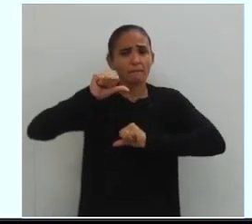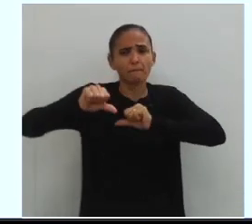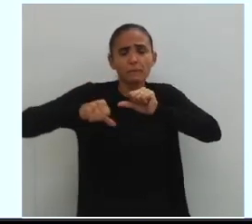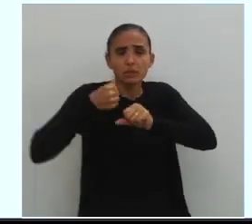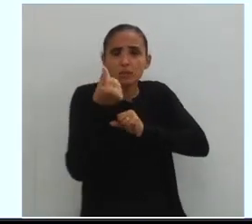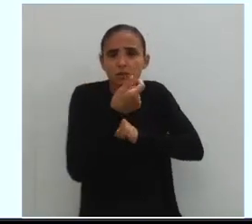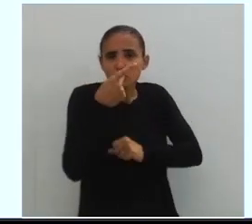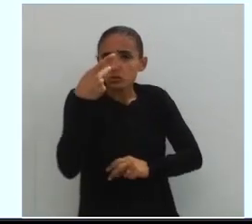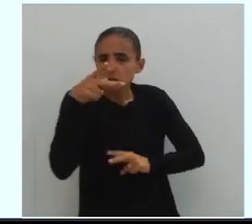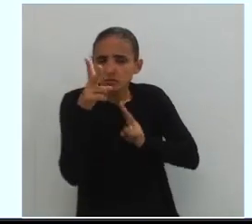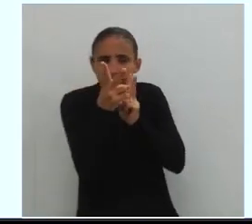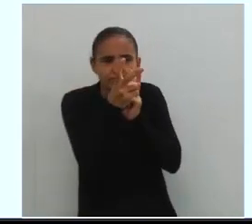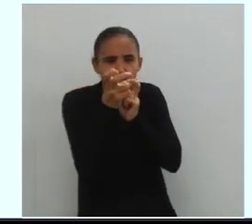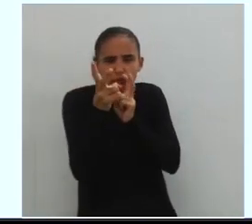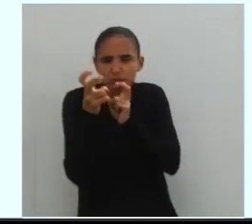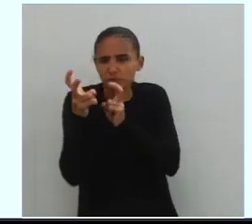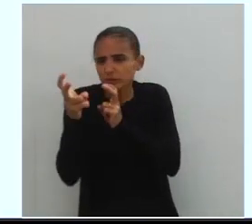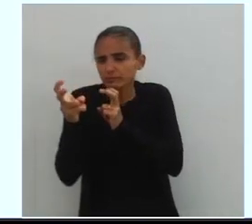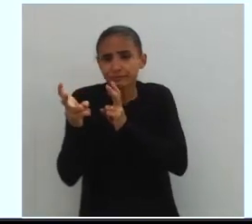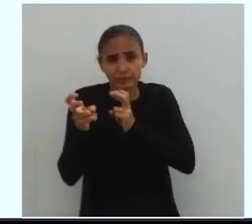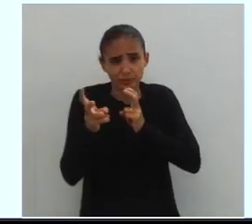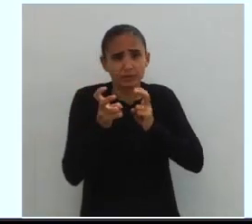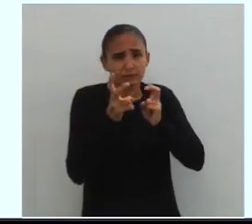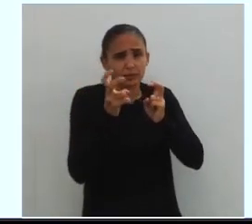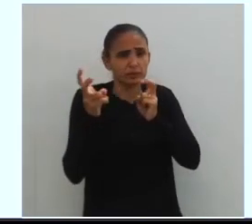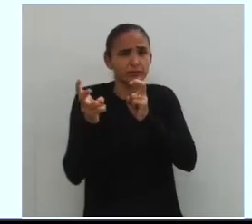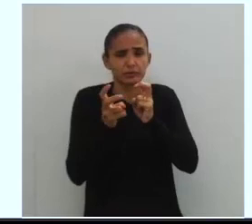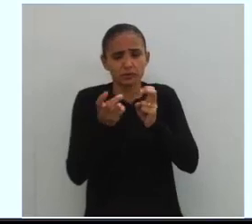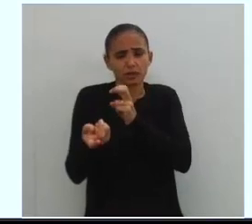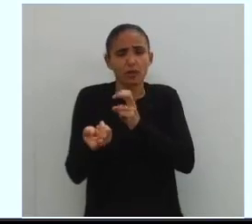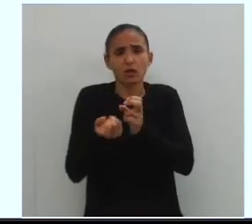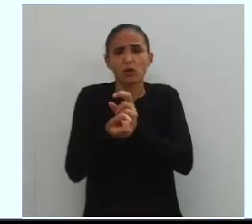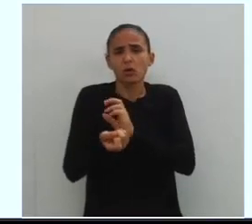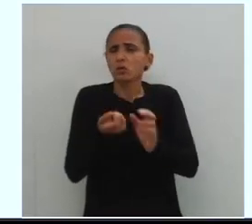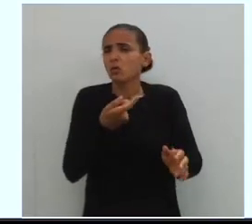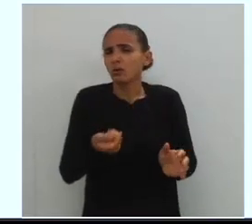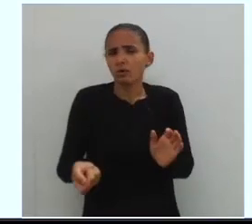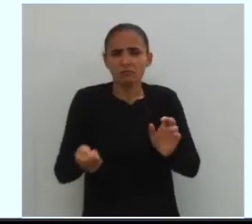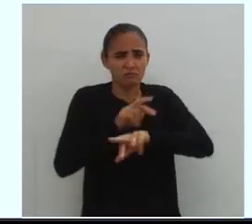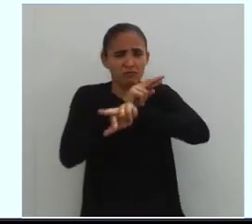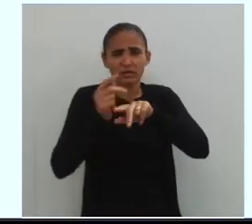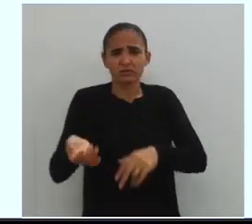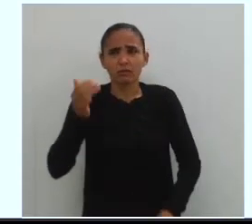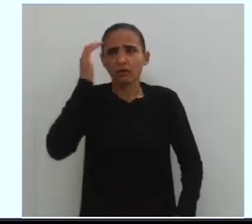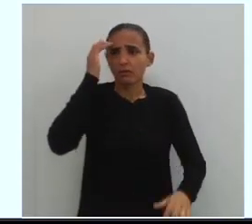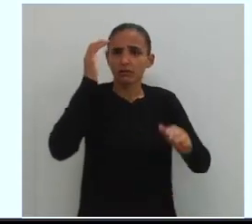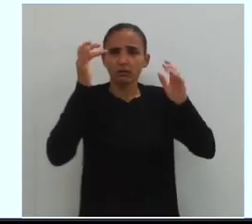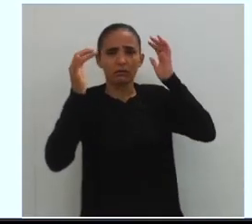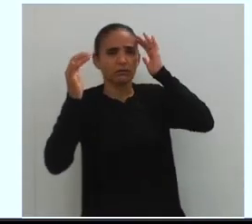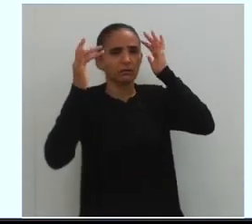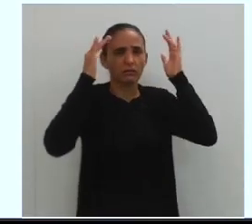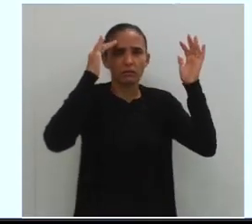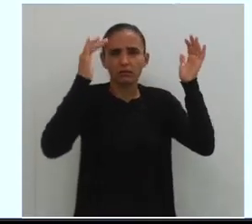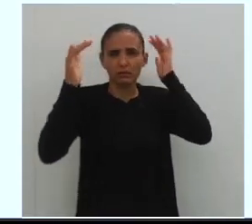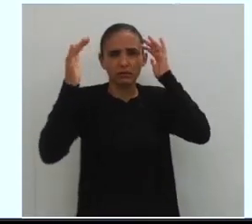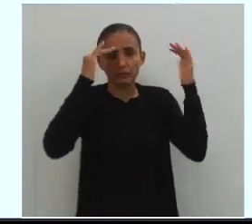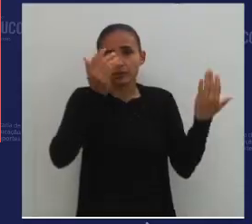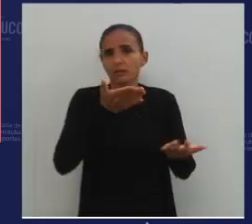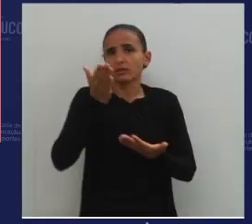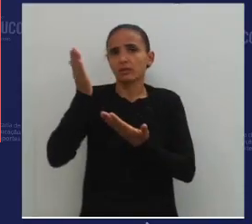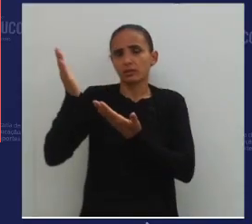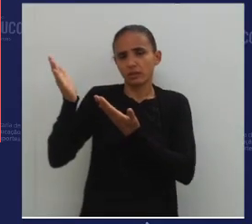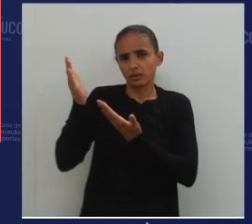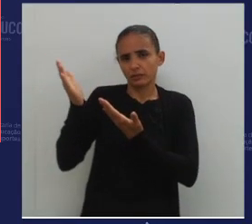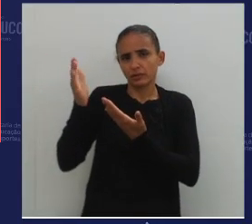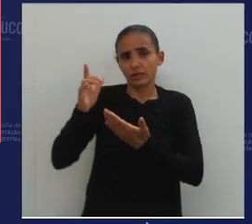a percepção e são chamadas de drogas alucinógenas ou psicodélicas, que são exemplos como está aí na